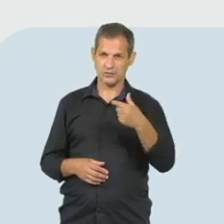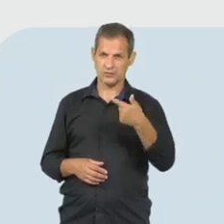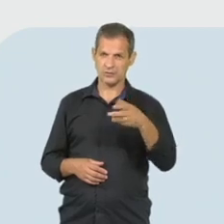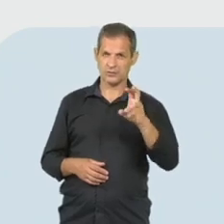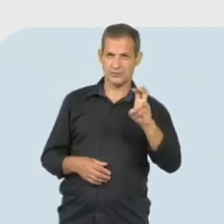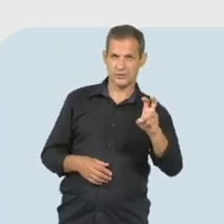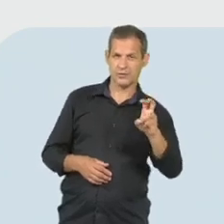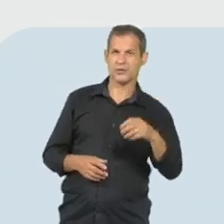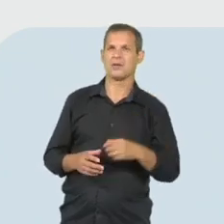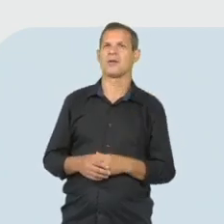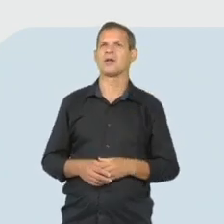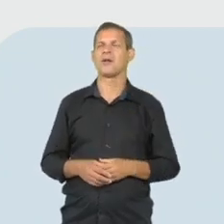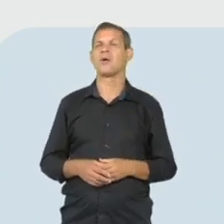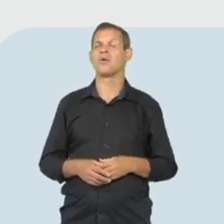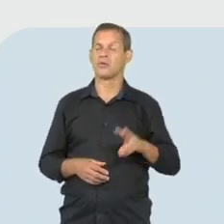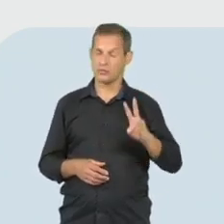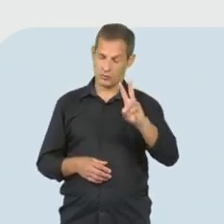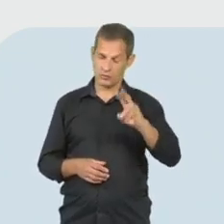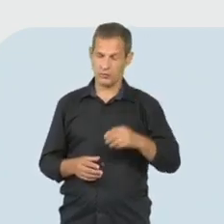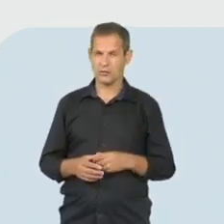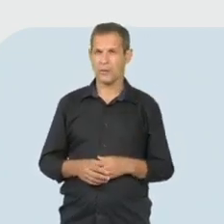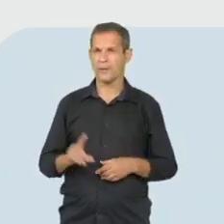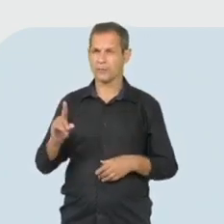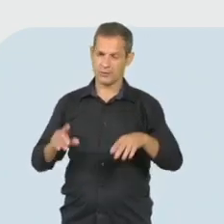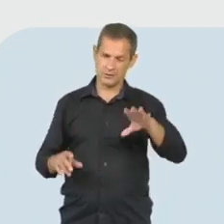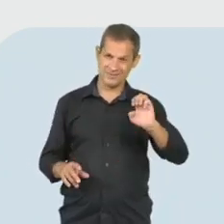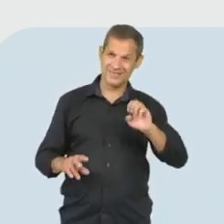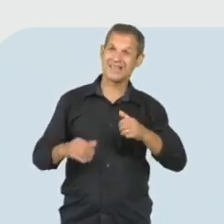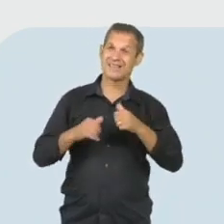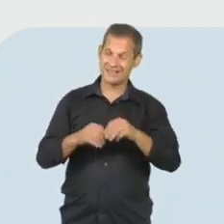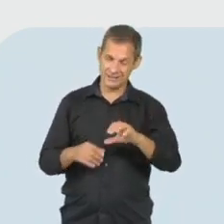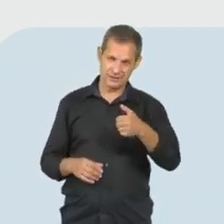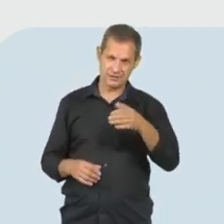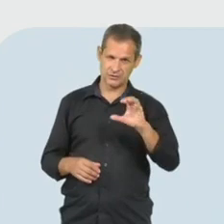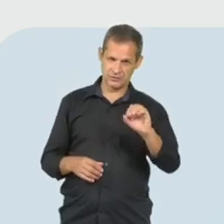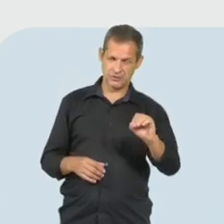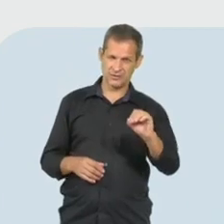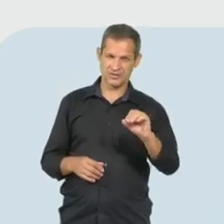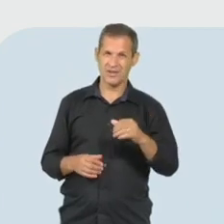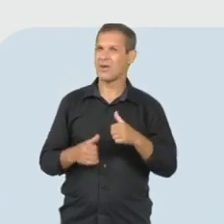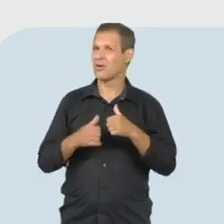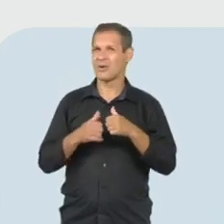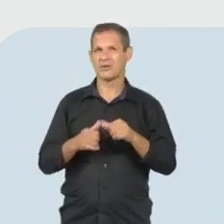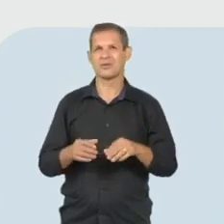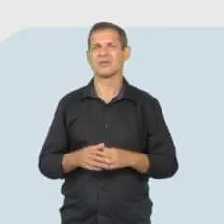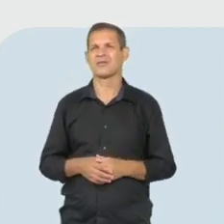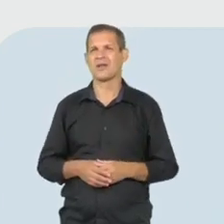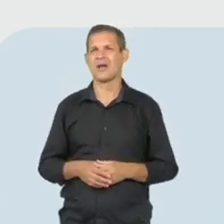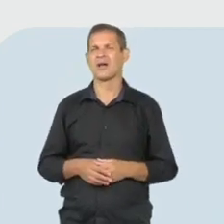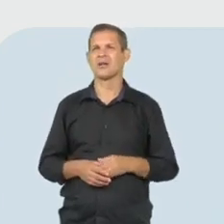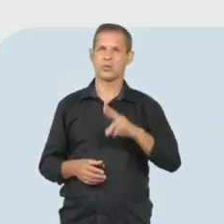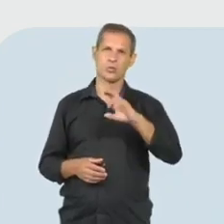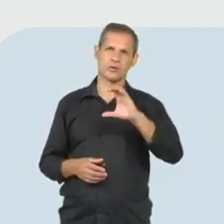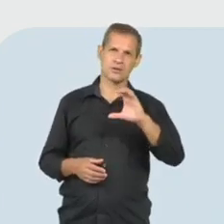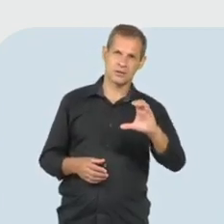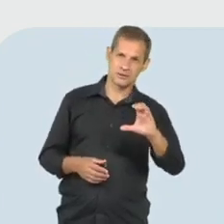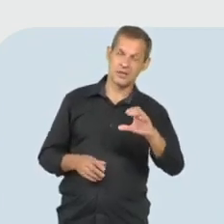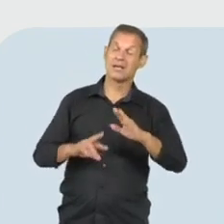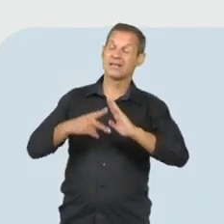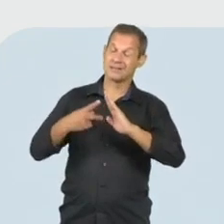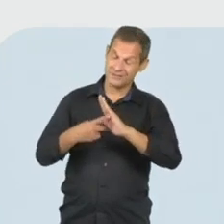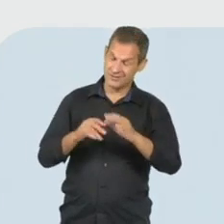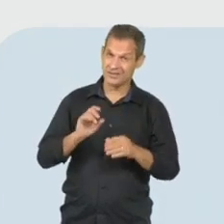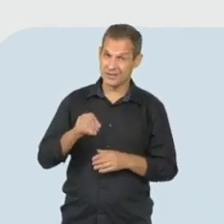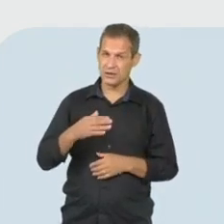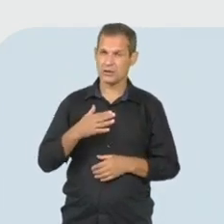86,25. Então, são os valores para lá e para cá. Quer dizer que esse 80 não está na região crítica. O que quer dizer